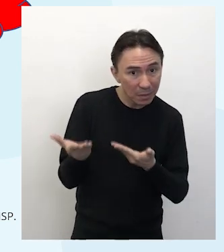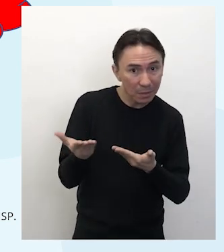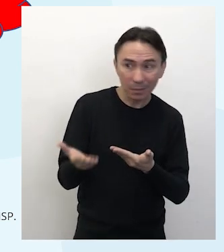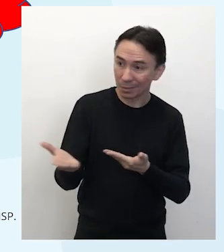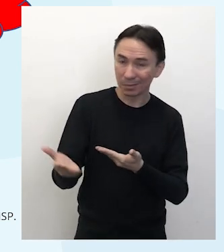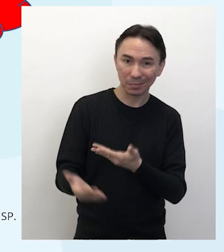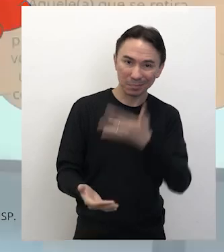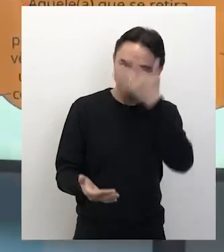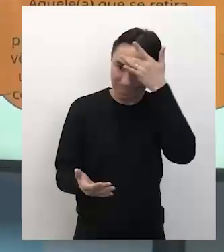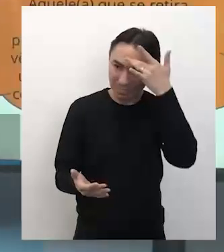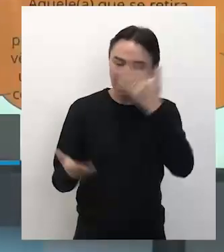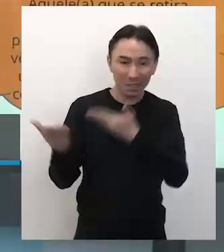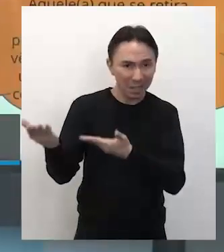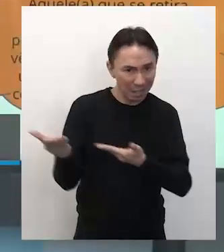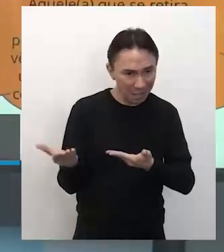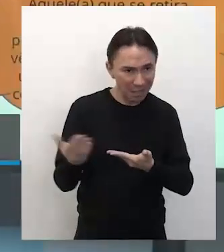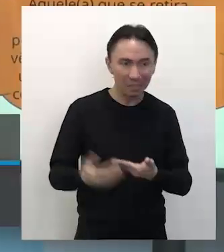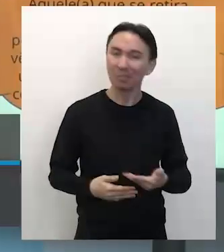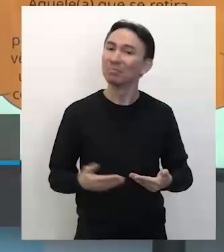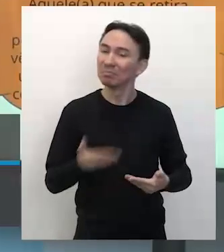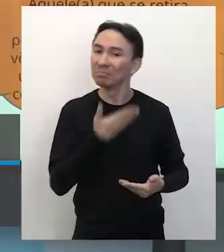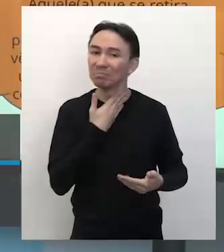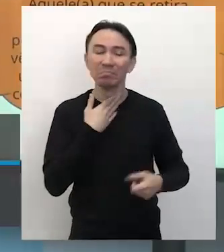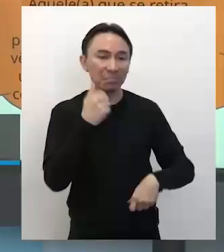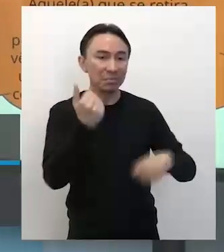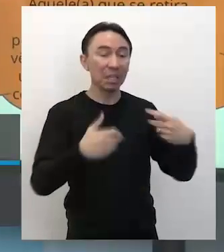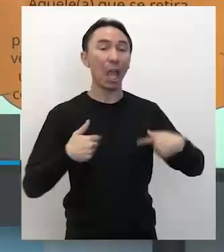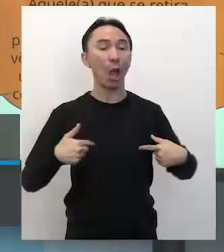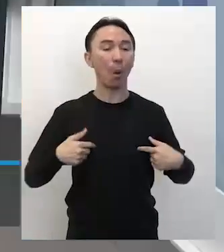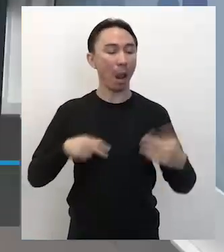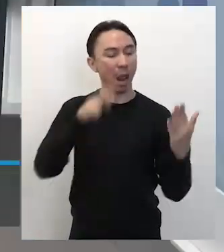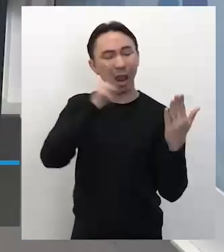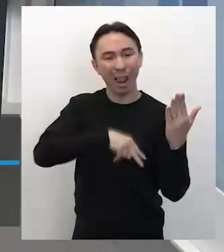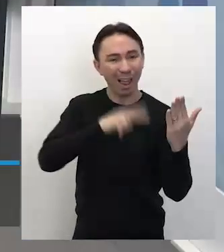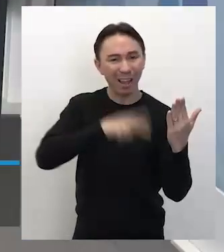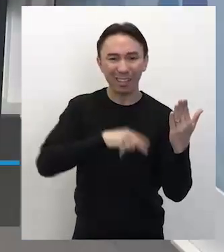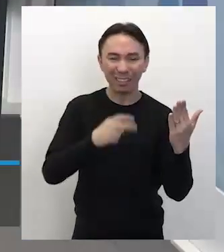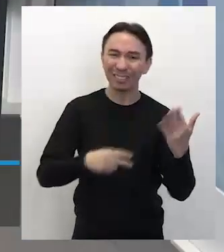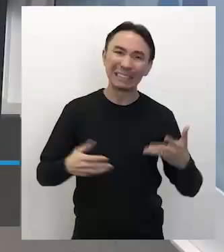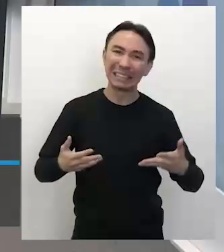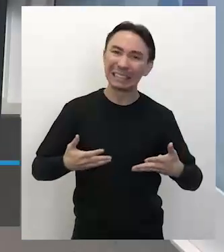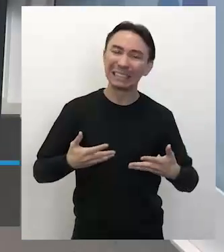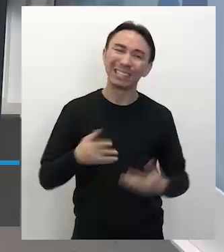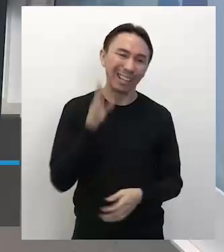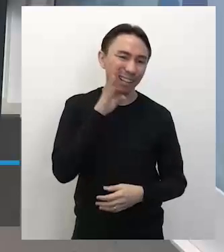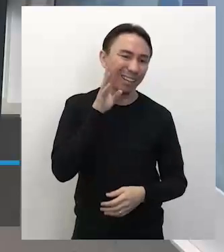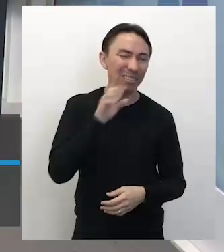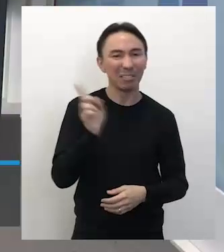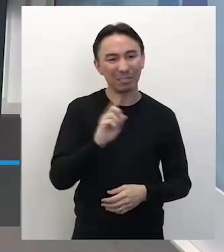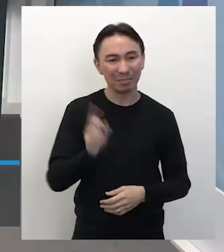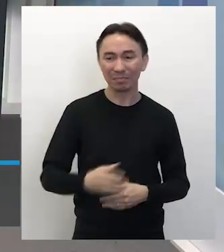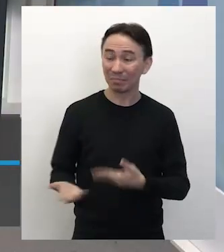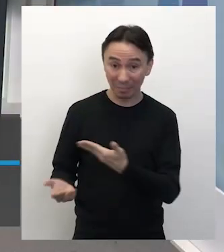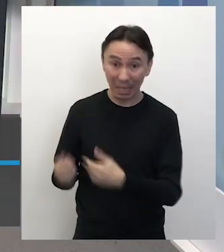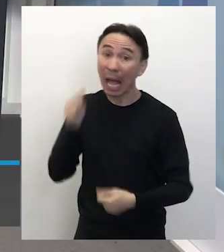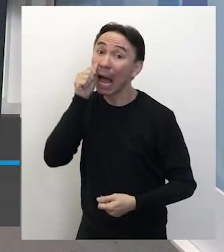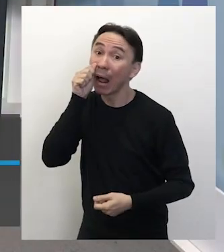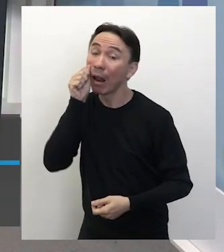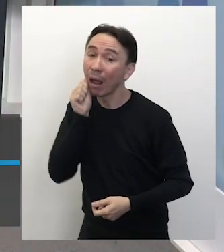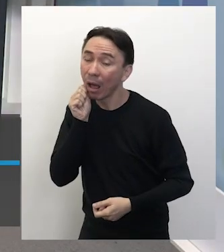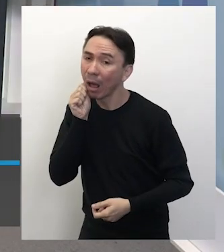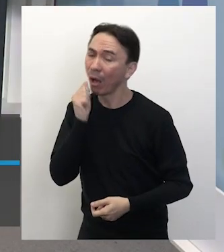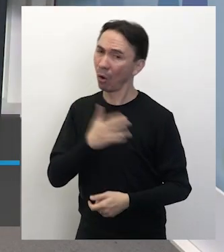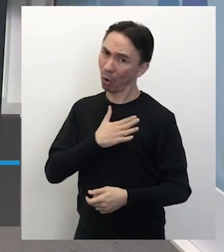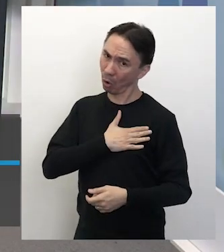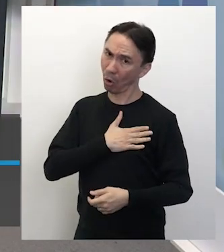se eu fosse fazer a leitura, não ia ficar nada legal. A Andréia, eu gosto da leitura dela. Mas mesmo assim, o cordel, né, André?